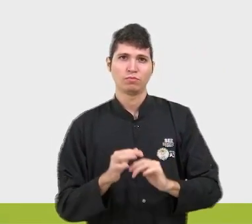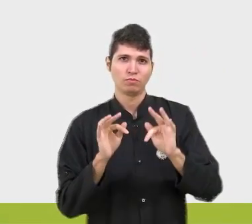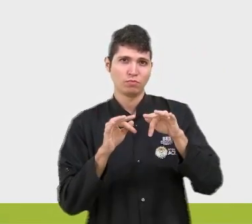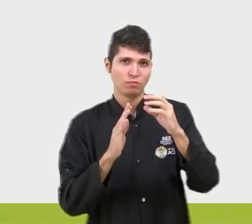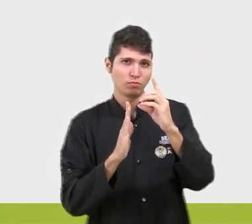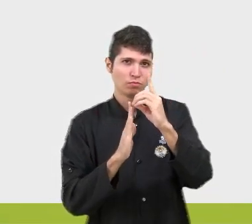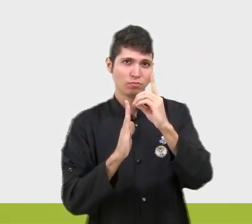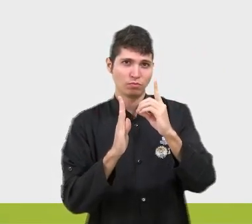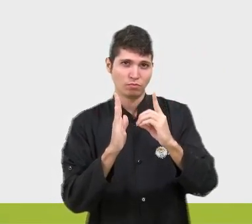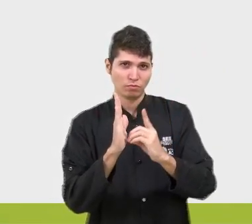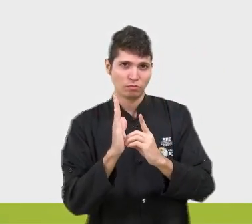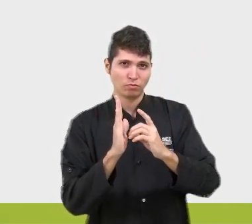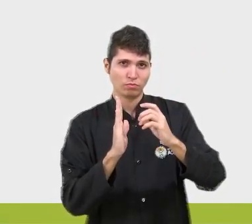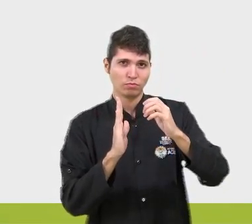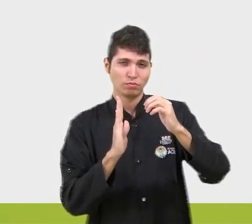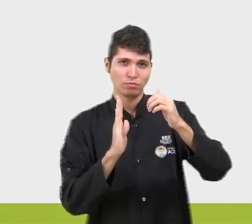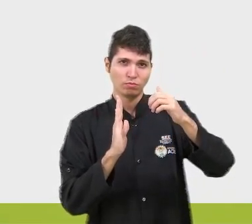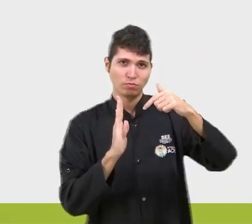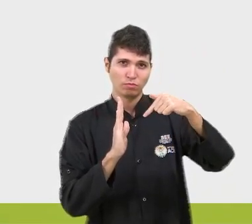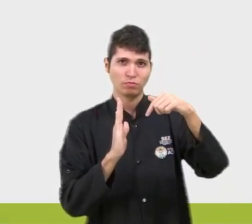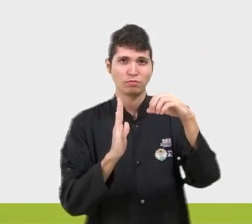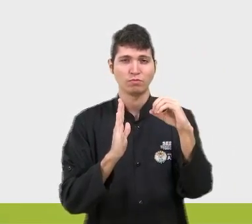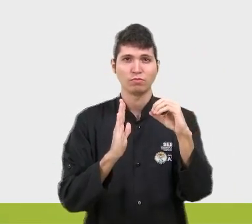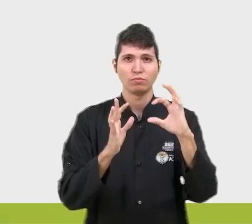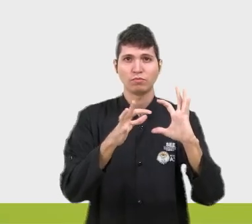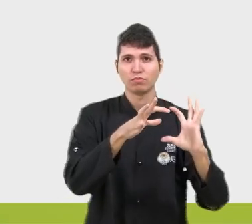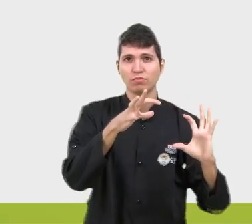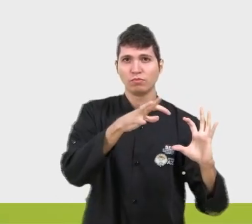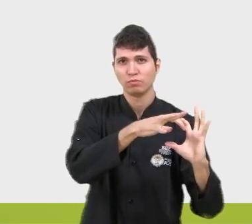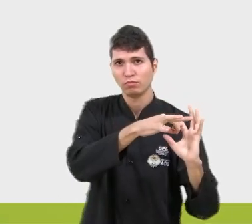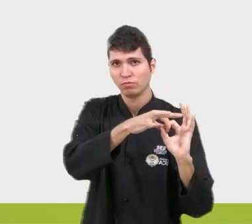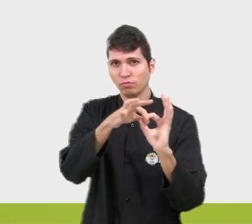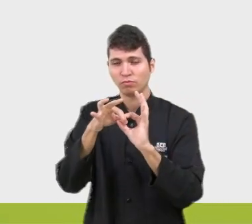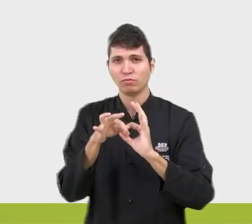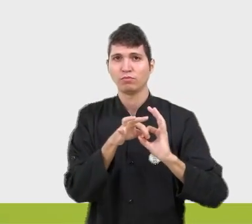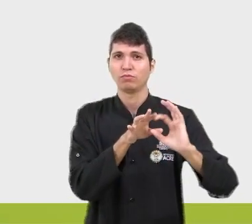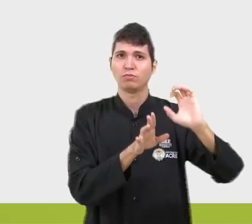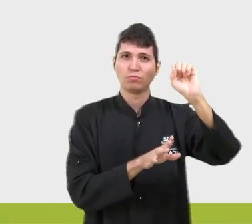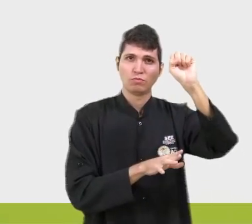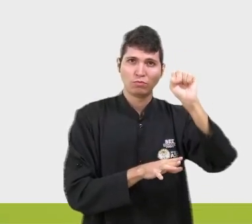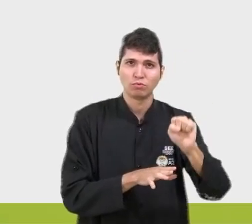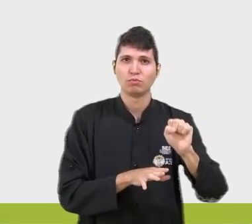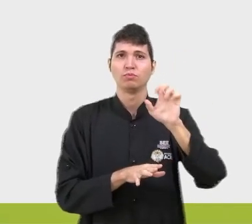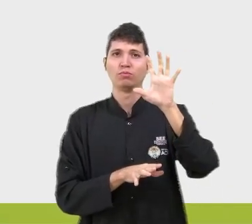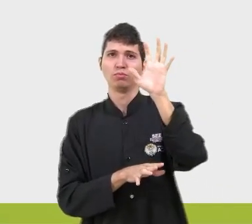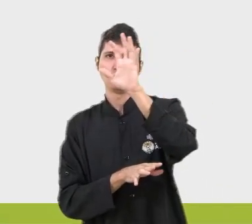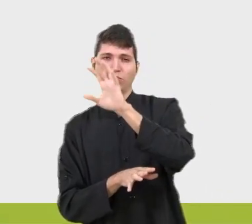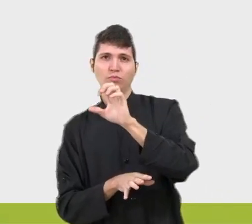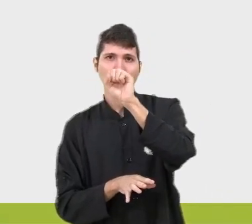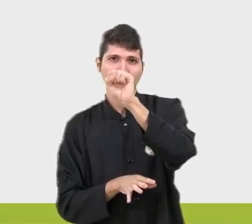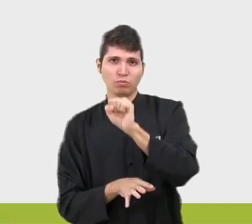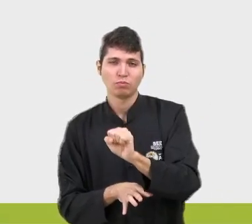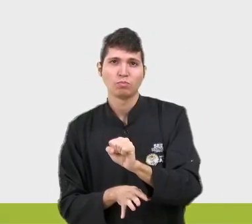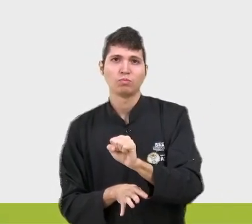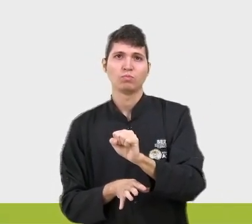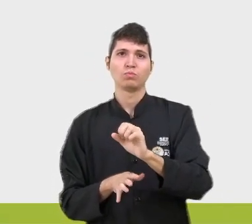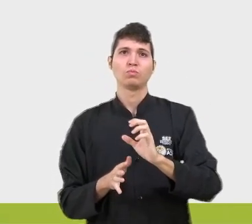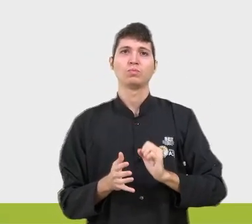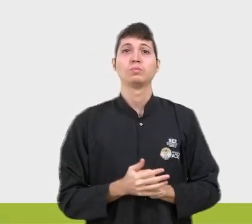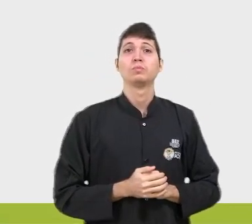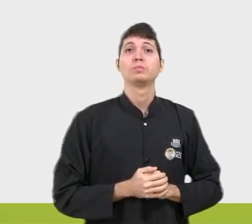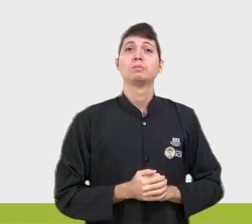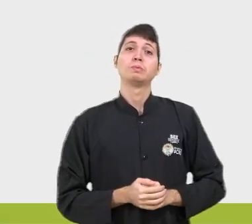de 1970, une as regiões sul e sudeste por apresentarem no território. Então, está falando